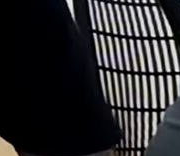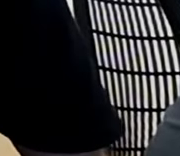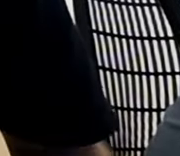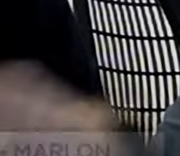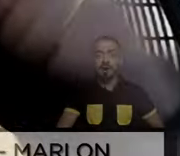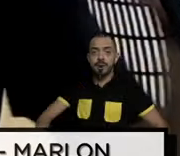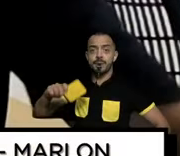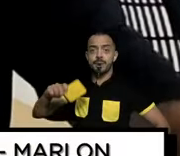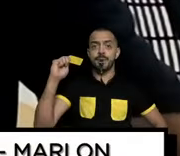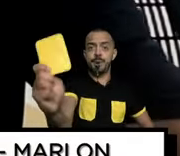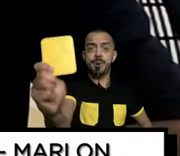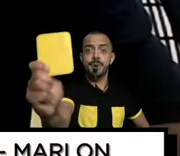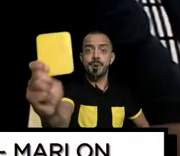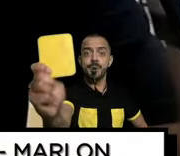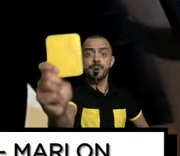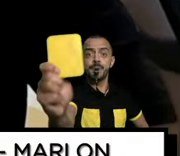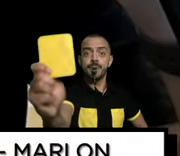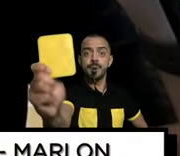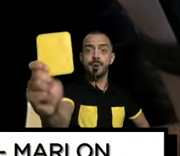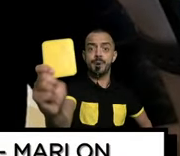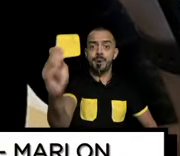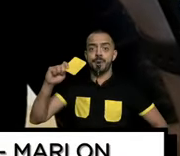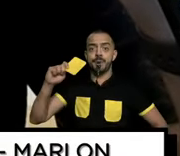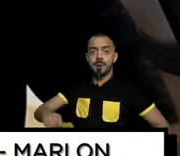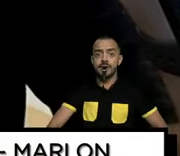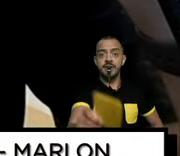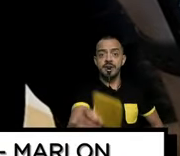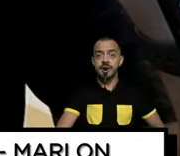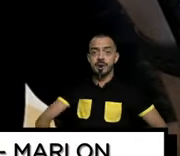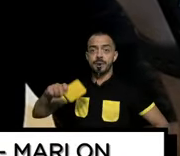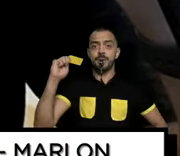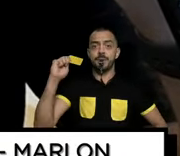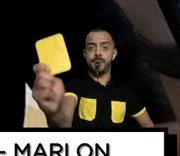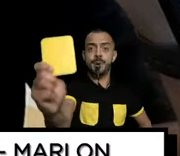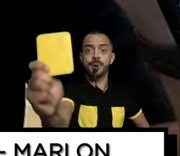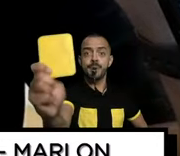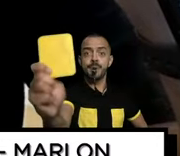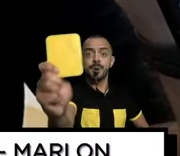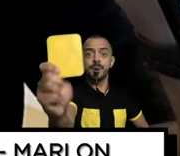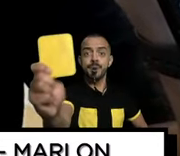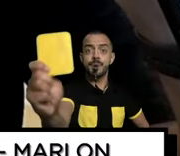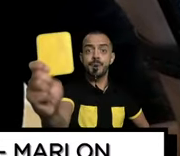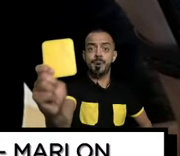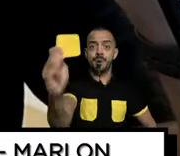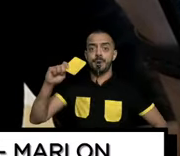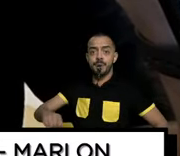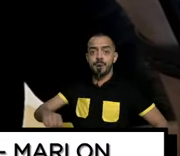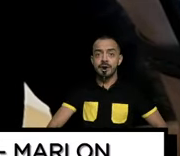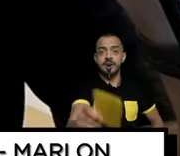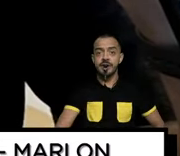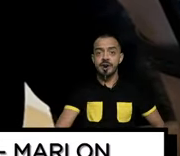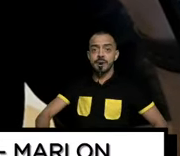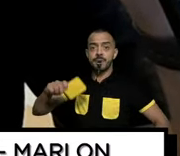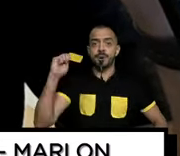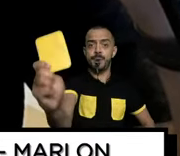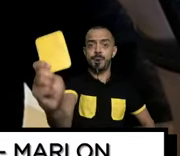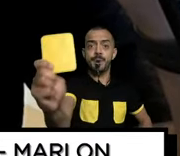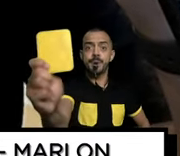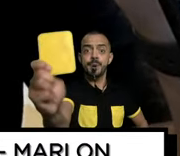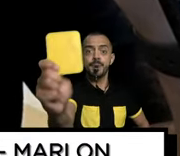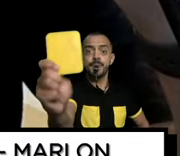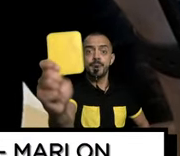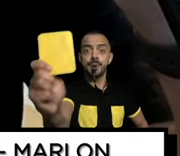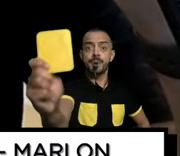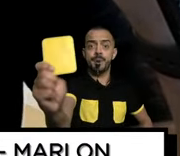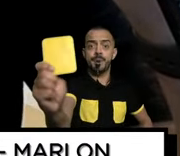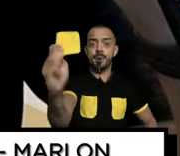galo tá ganhando no primeiro tempo há 37 minutos e meio D 2 a 0 pro Galo informação guin